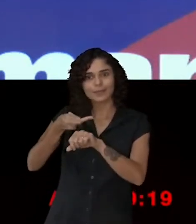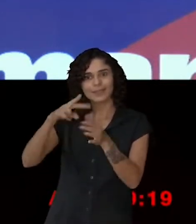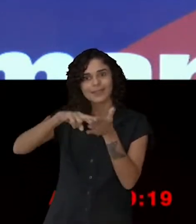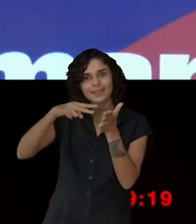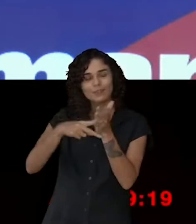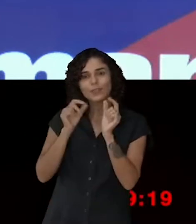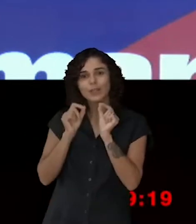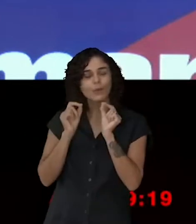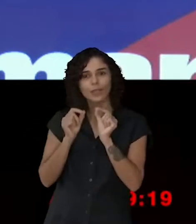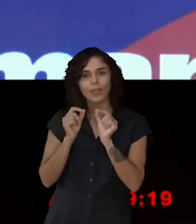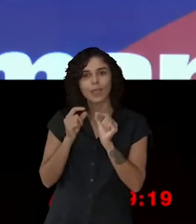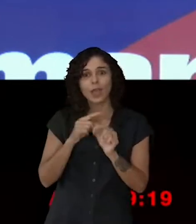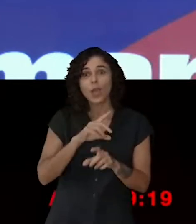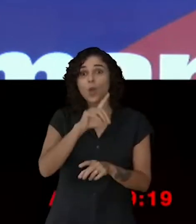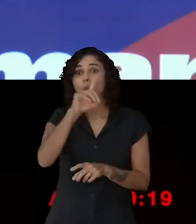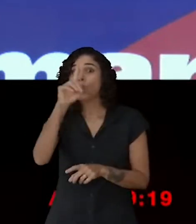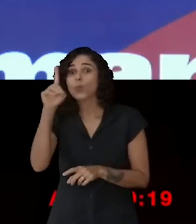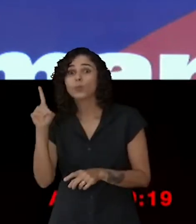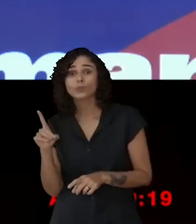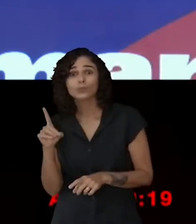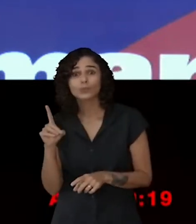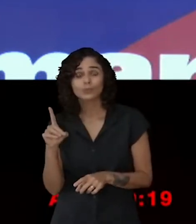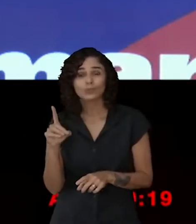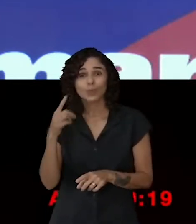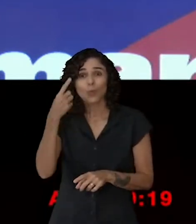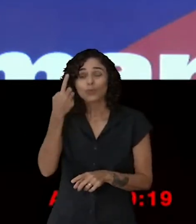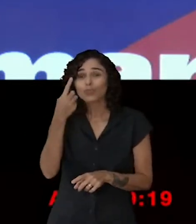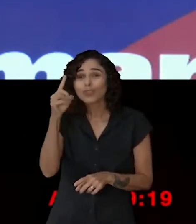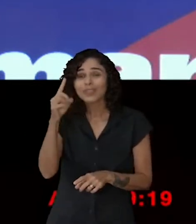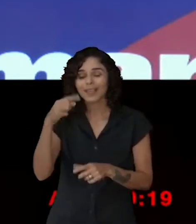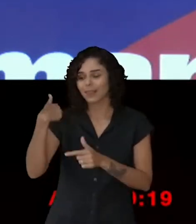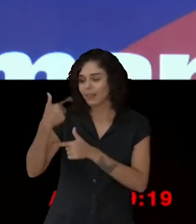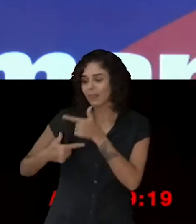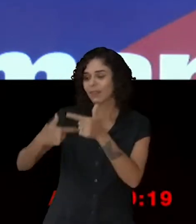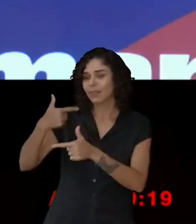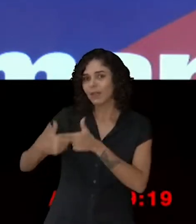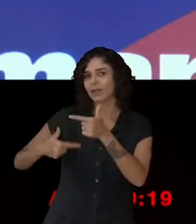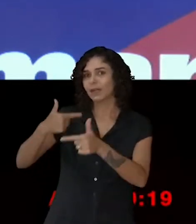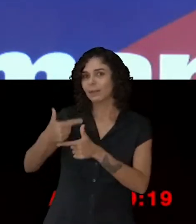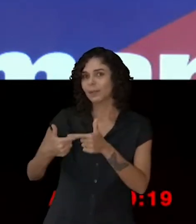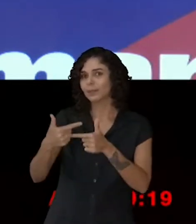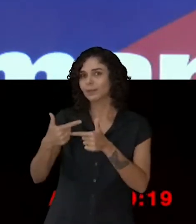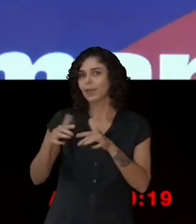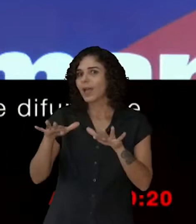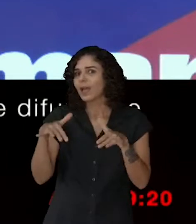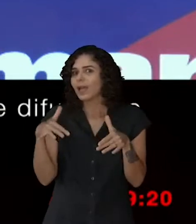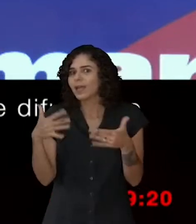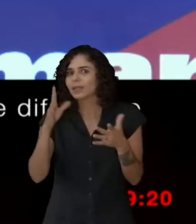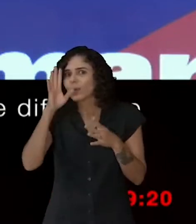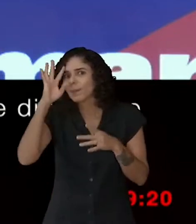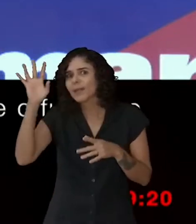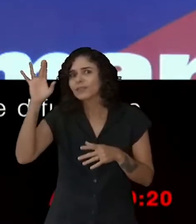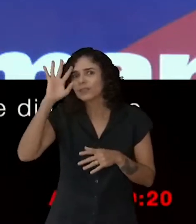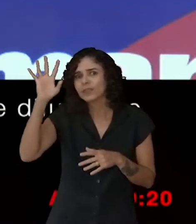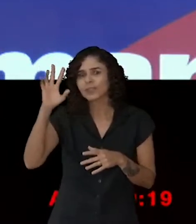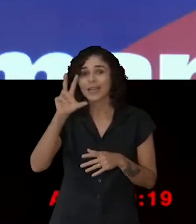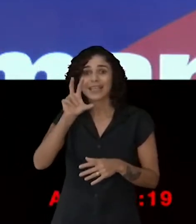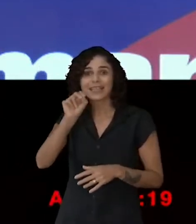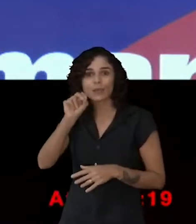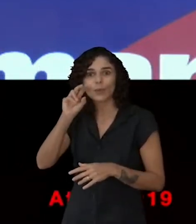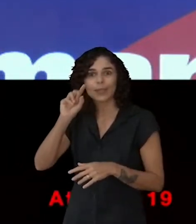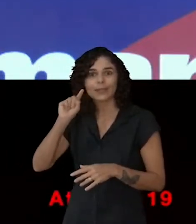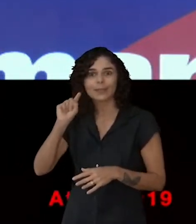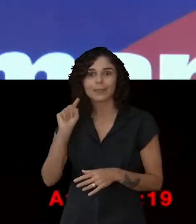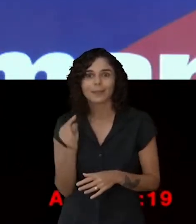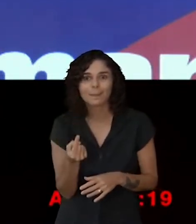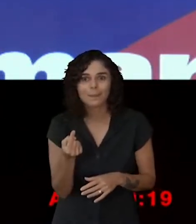ao pagamento de uma diária de um trabalhador comum. Então, 50 mil